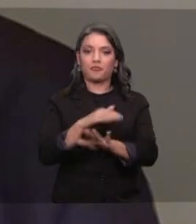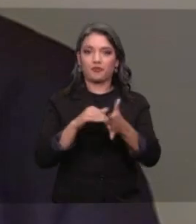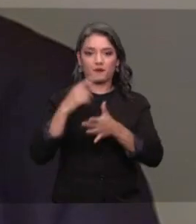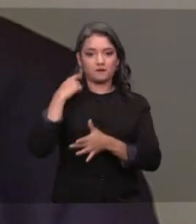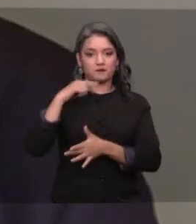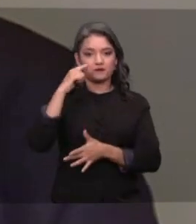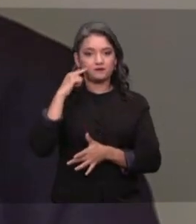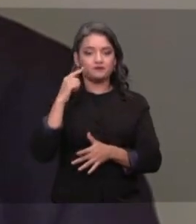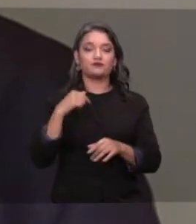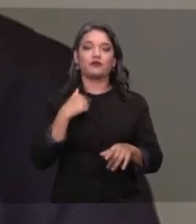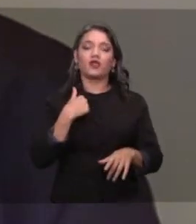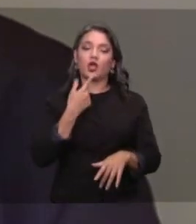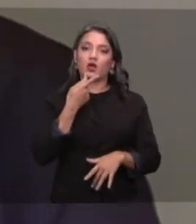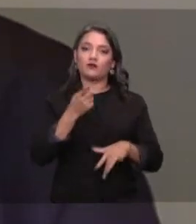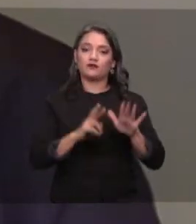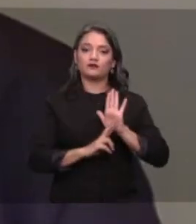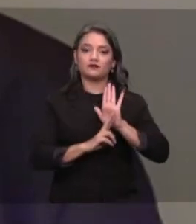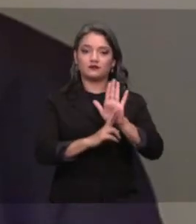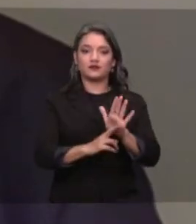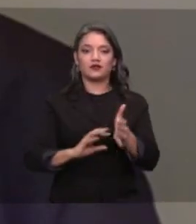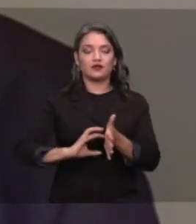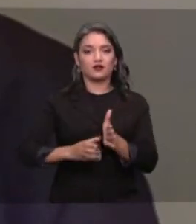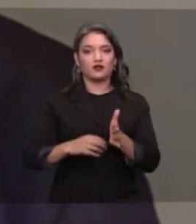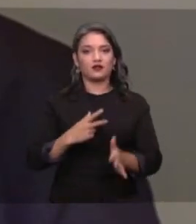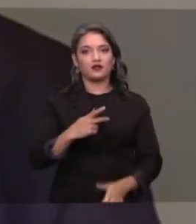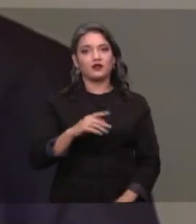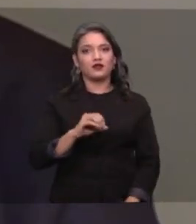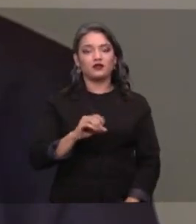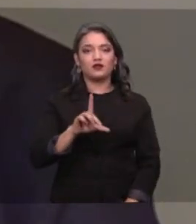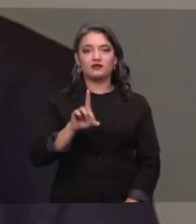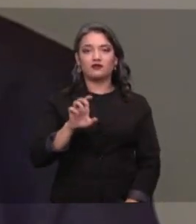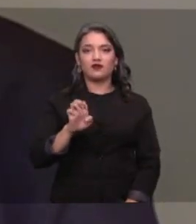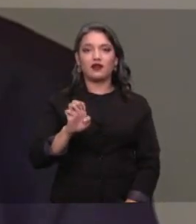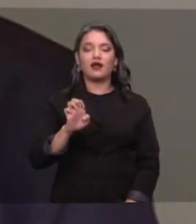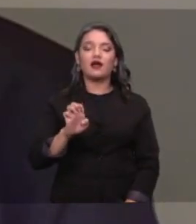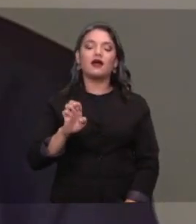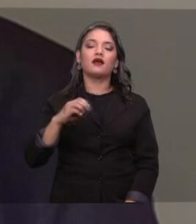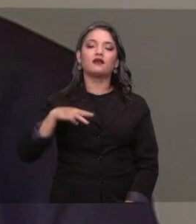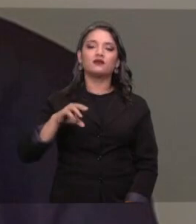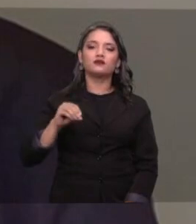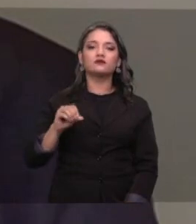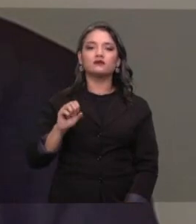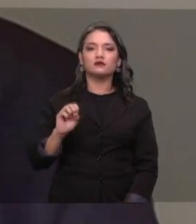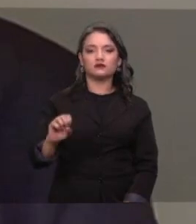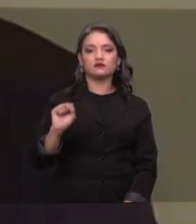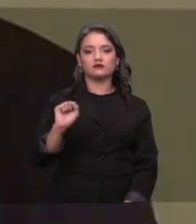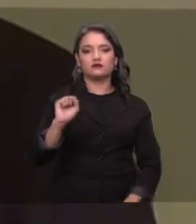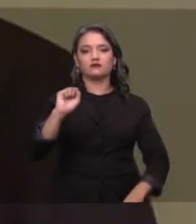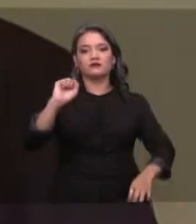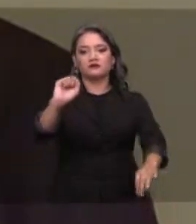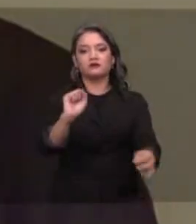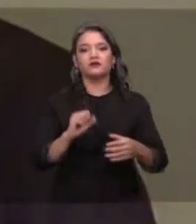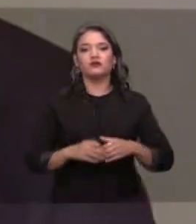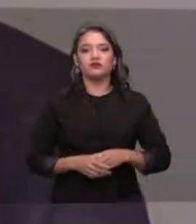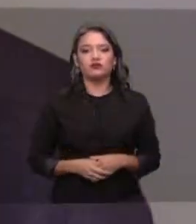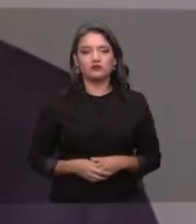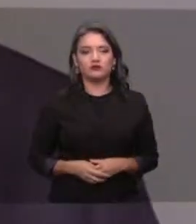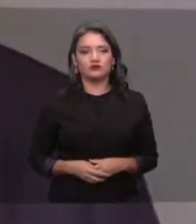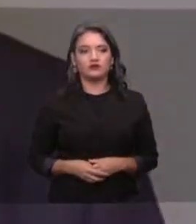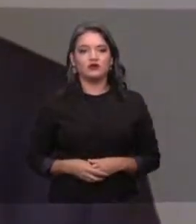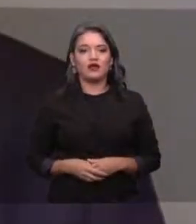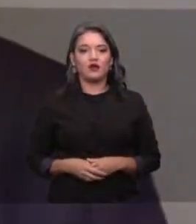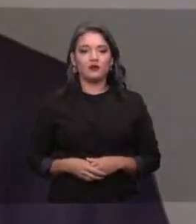pelo partido Podemos, já rememorando que a ação proposta pelo Podemos e o